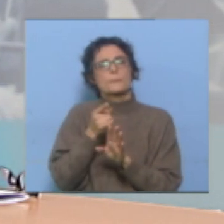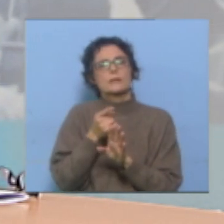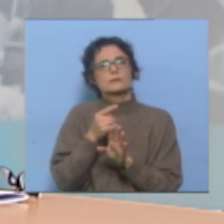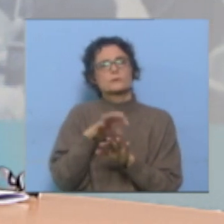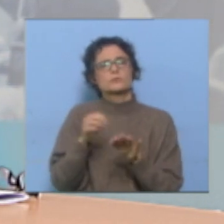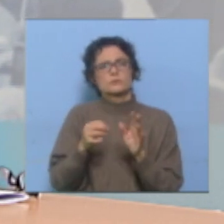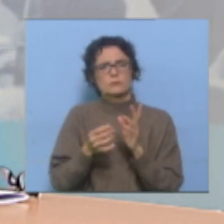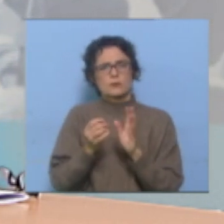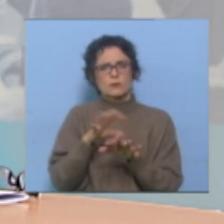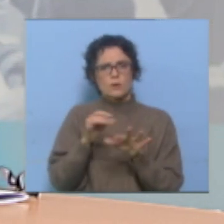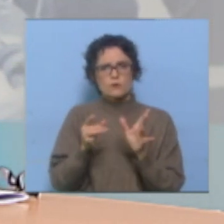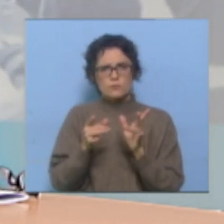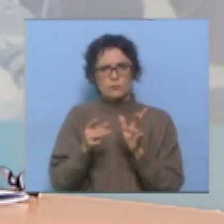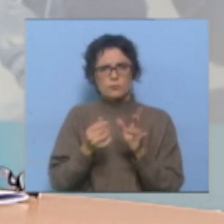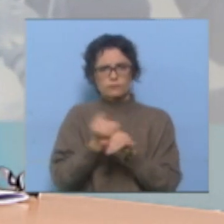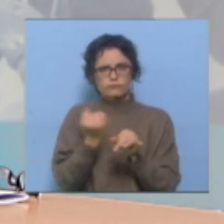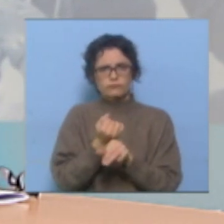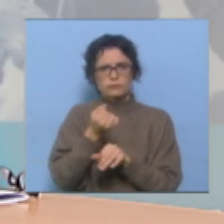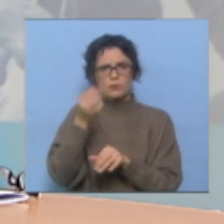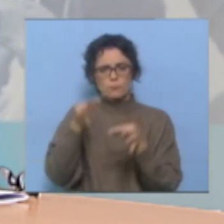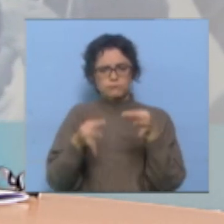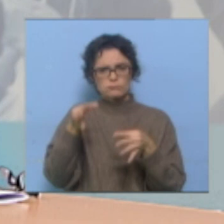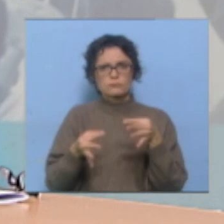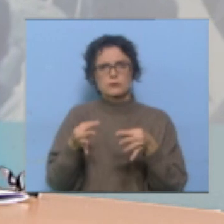da justiça e consequente